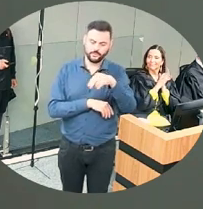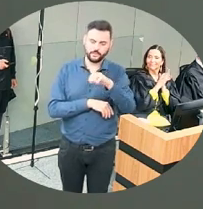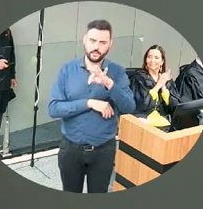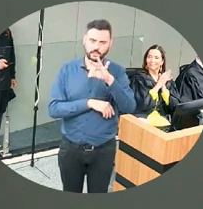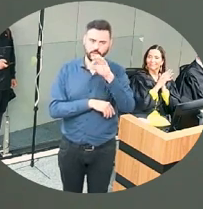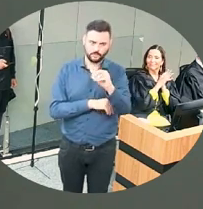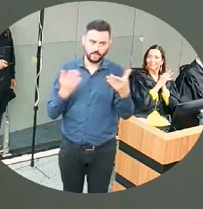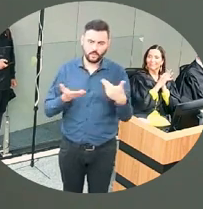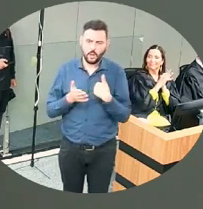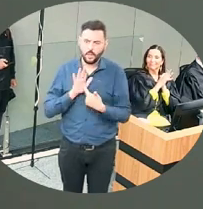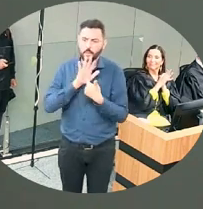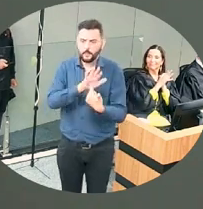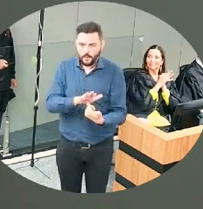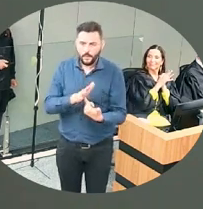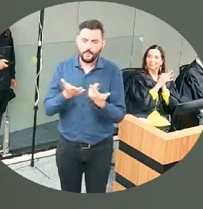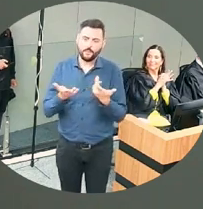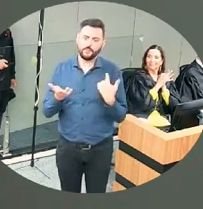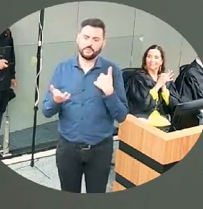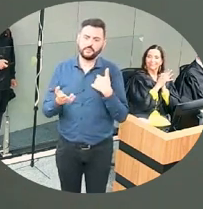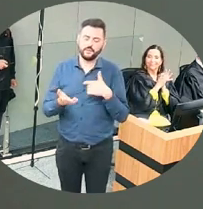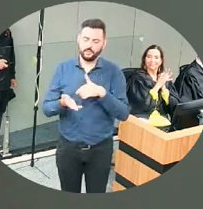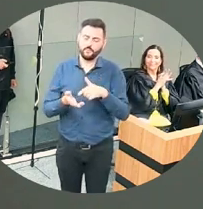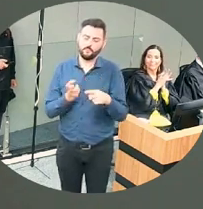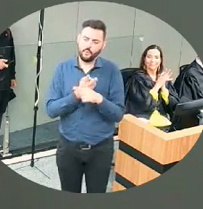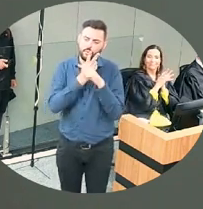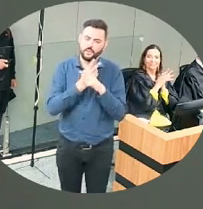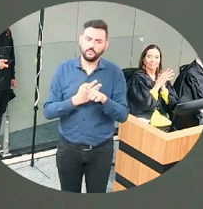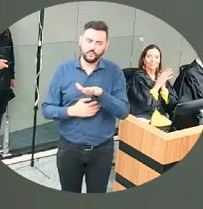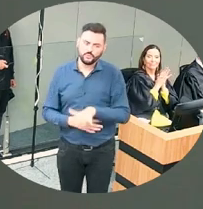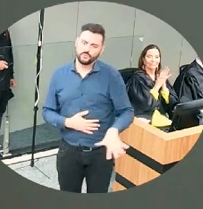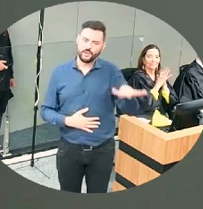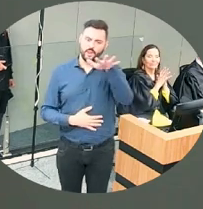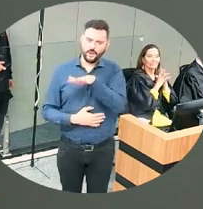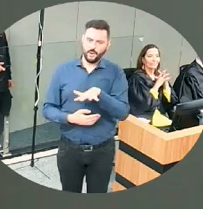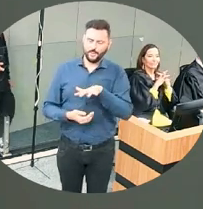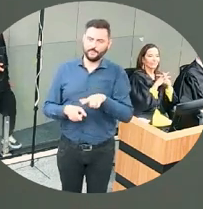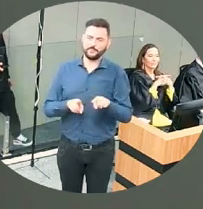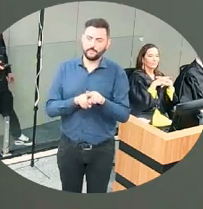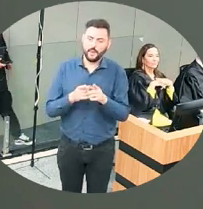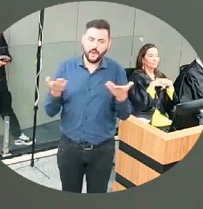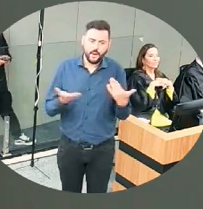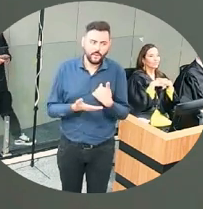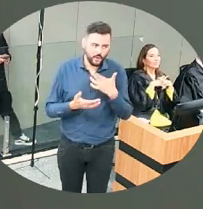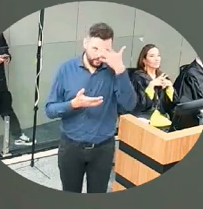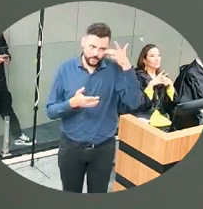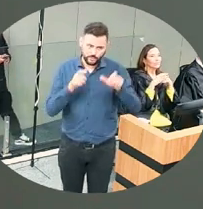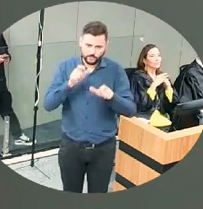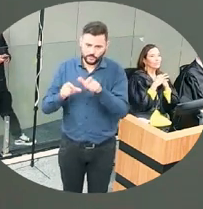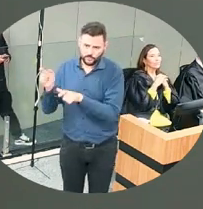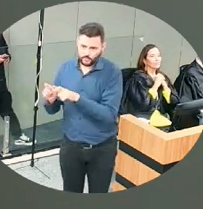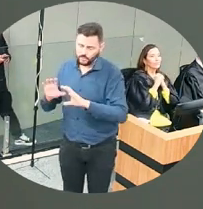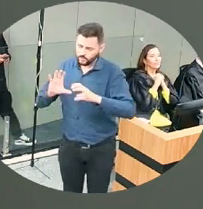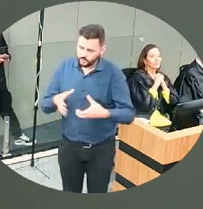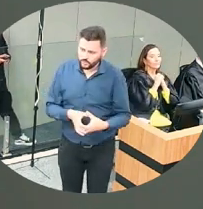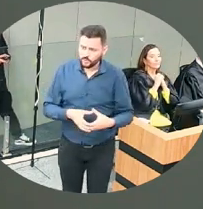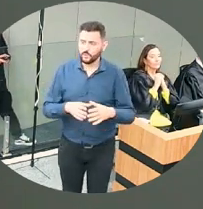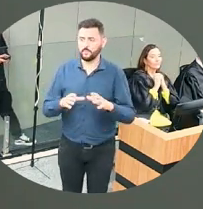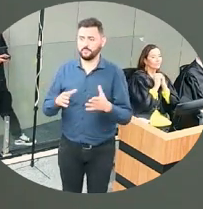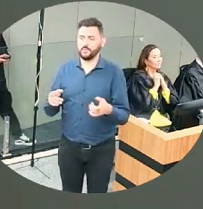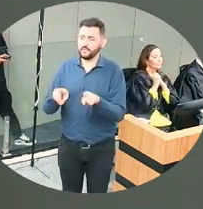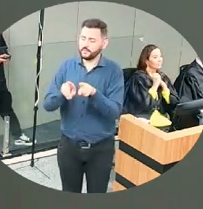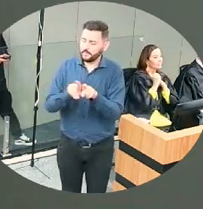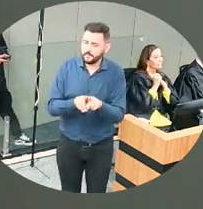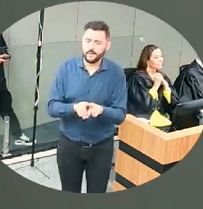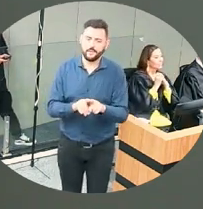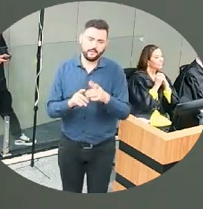Neto neste ato representando o procurador geral senhoras e senhores representantes de entidades de classe